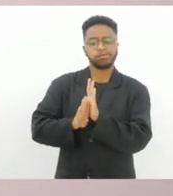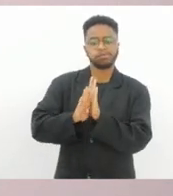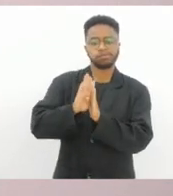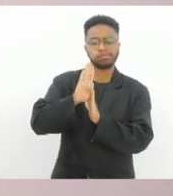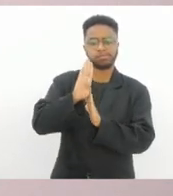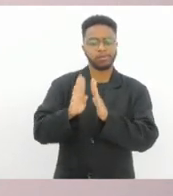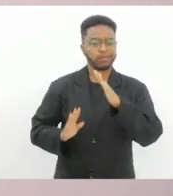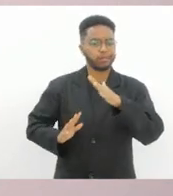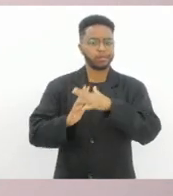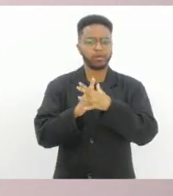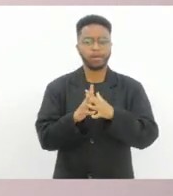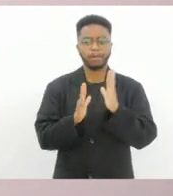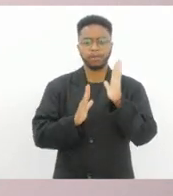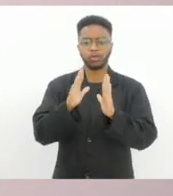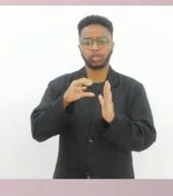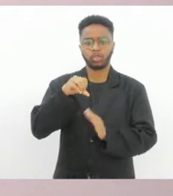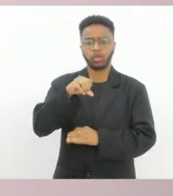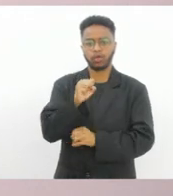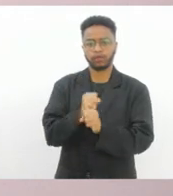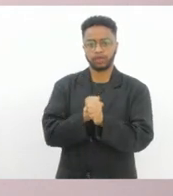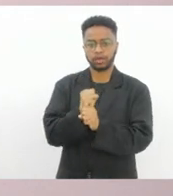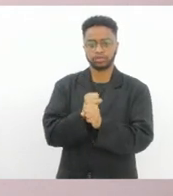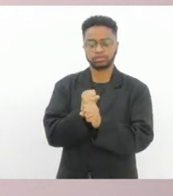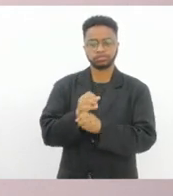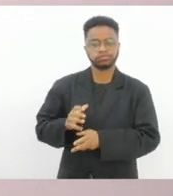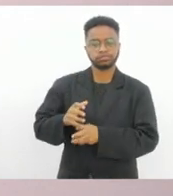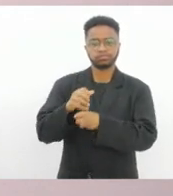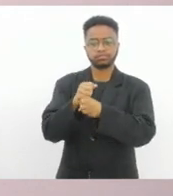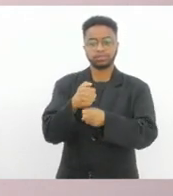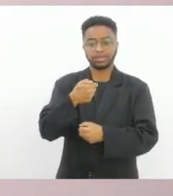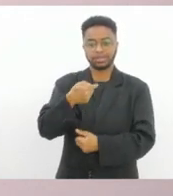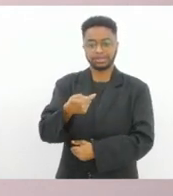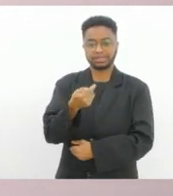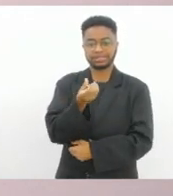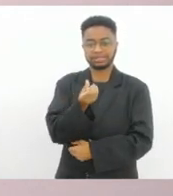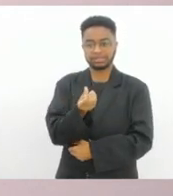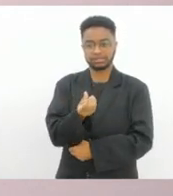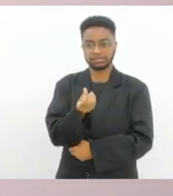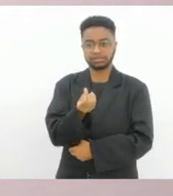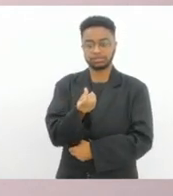últimos 9 anos, né, totalizando